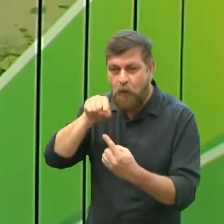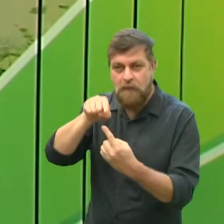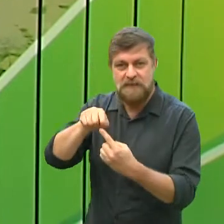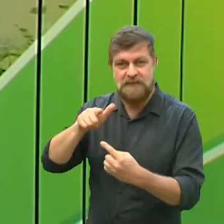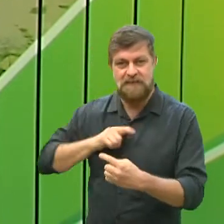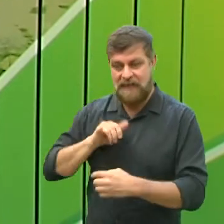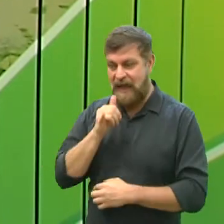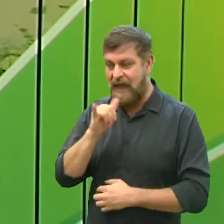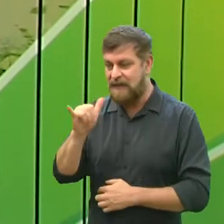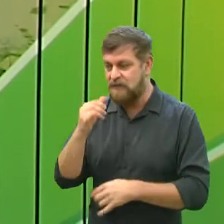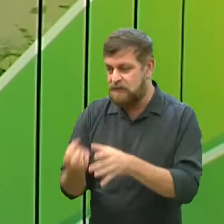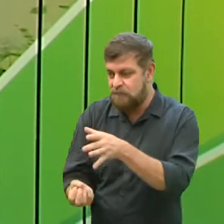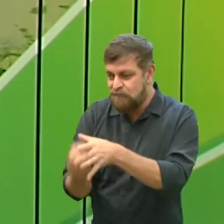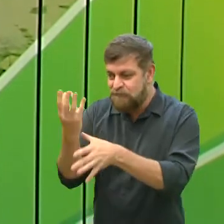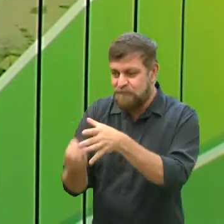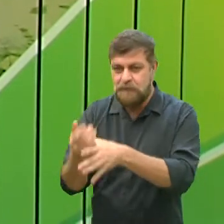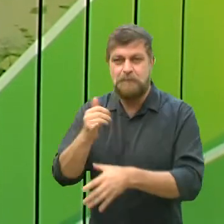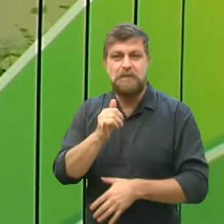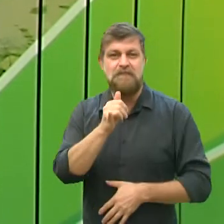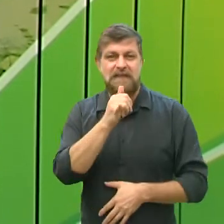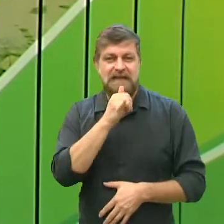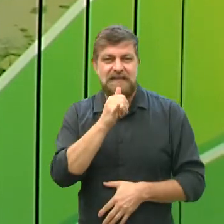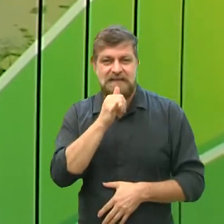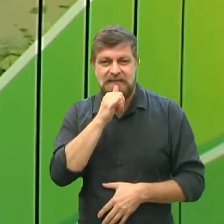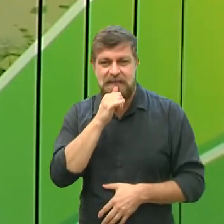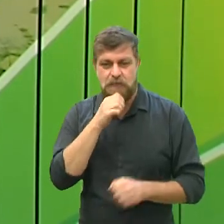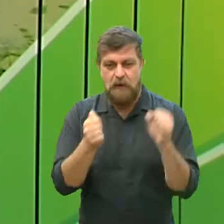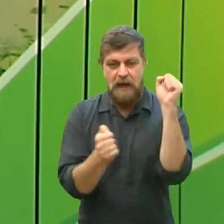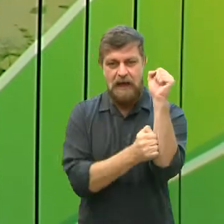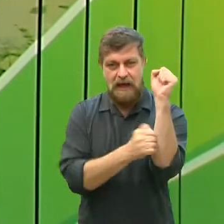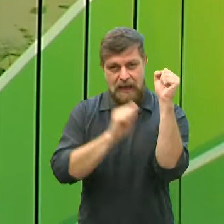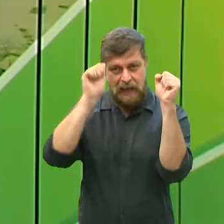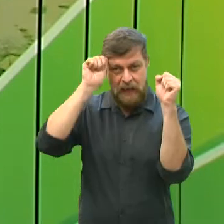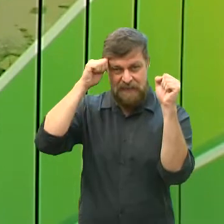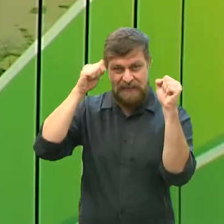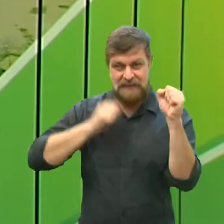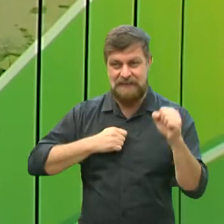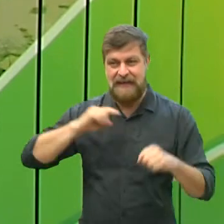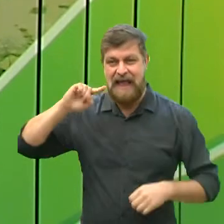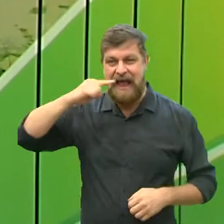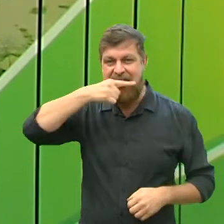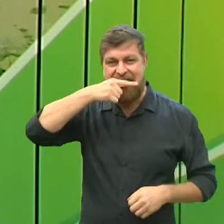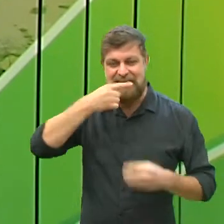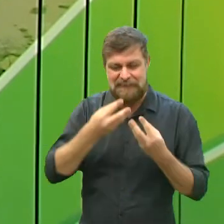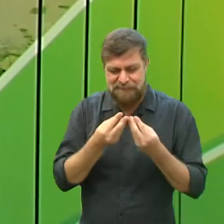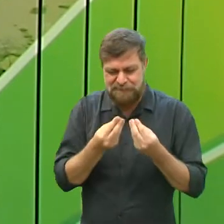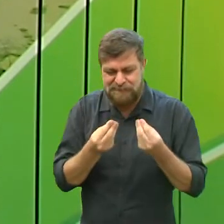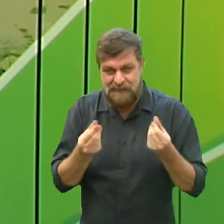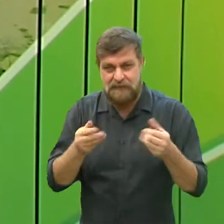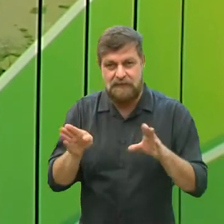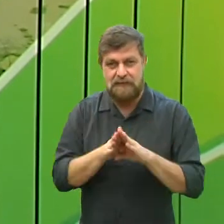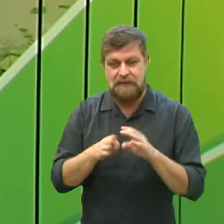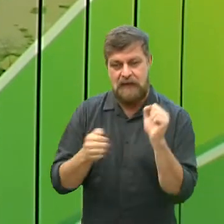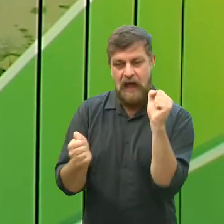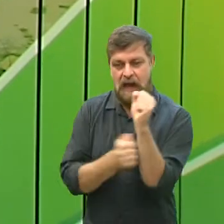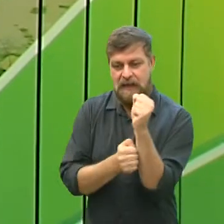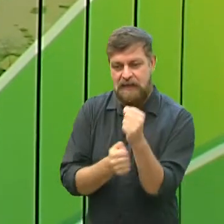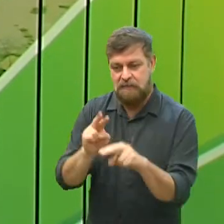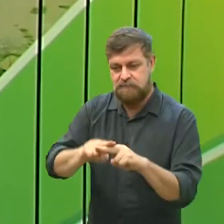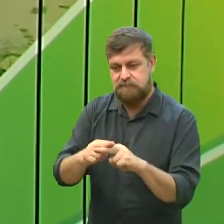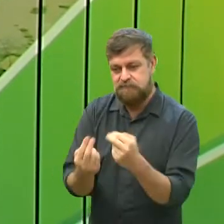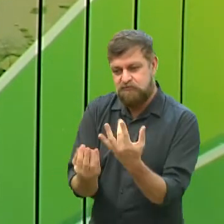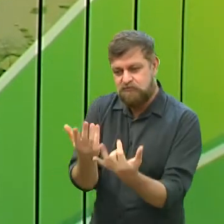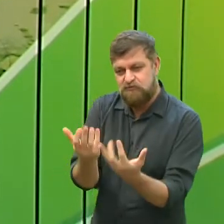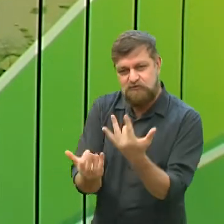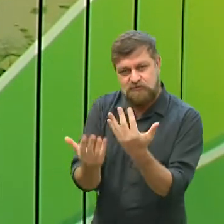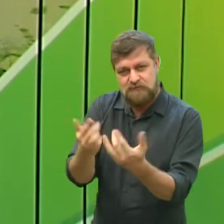produzir energia. São exemplos de biomassa o carvão, bagaço de cana-de-açúcar, a lenha, entre outros. É